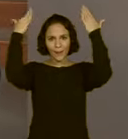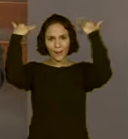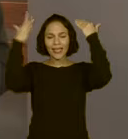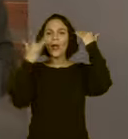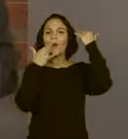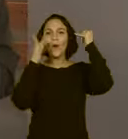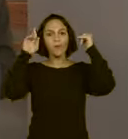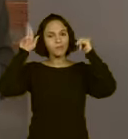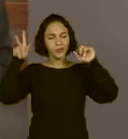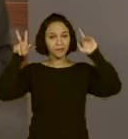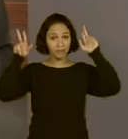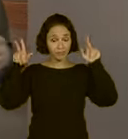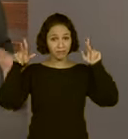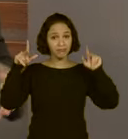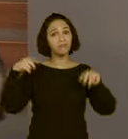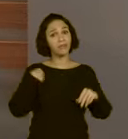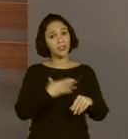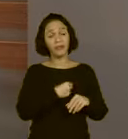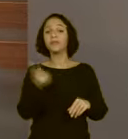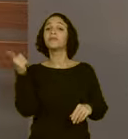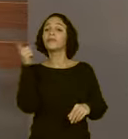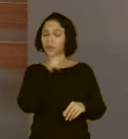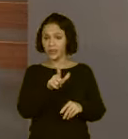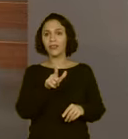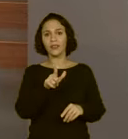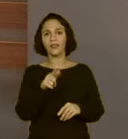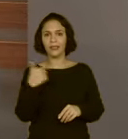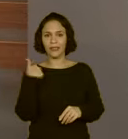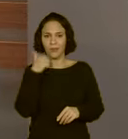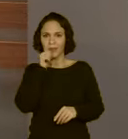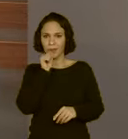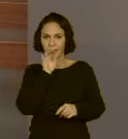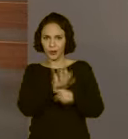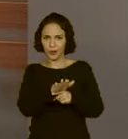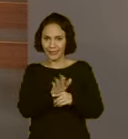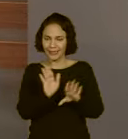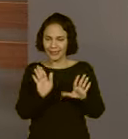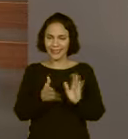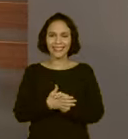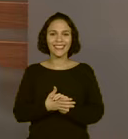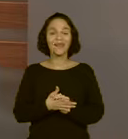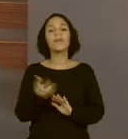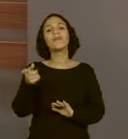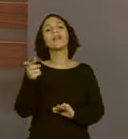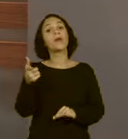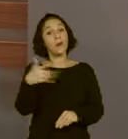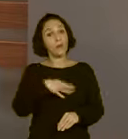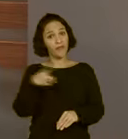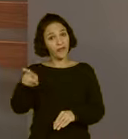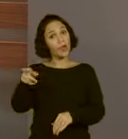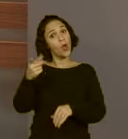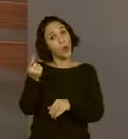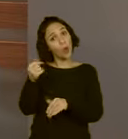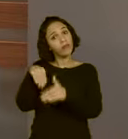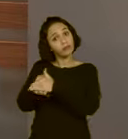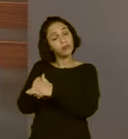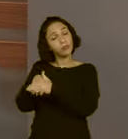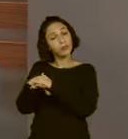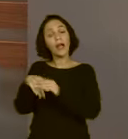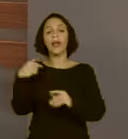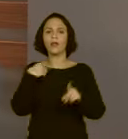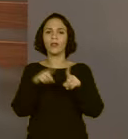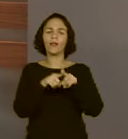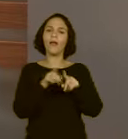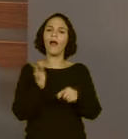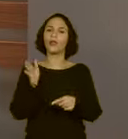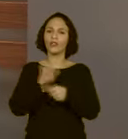outra. E ela realizou esse sonho, né? Claro, com a ajuda da mamãe, né? Ela guardou o dinheirinho dela e eu fui lá e